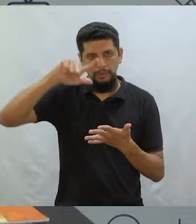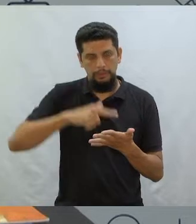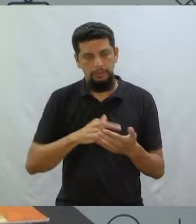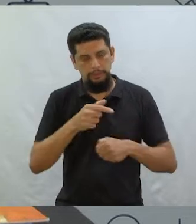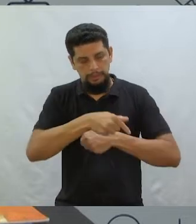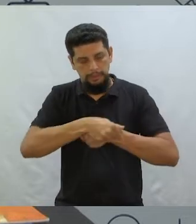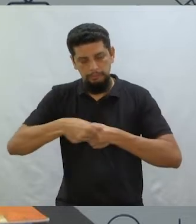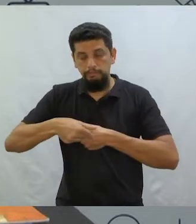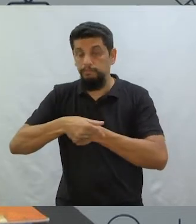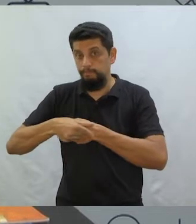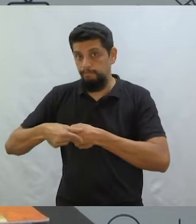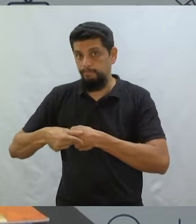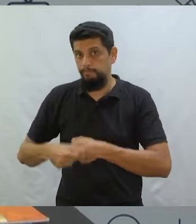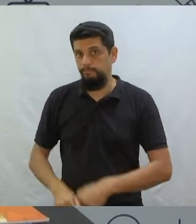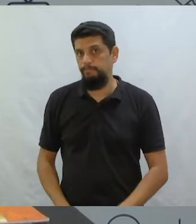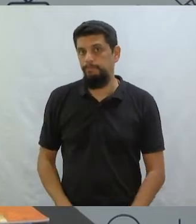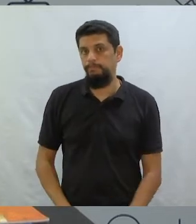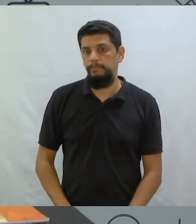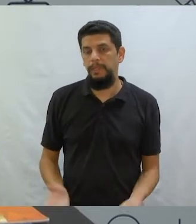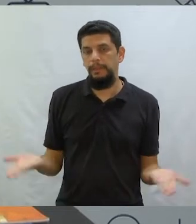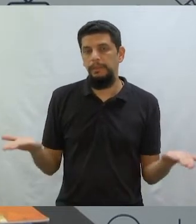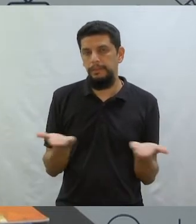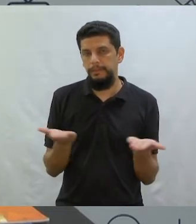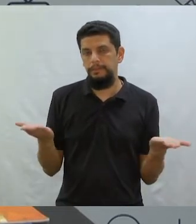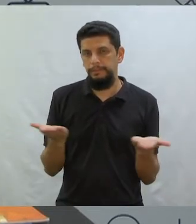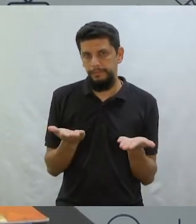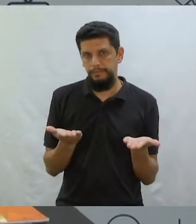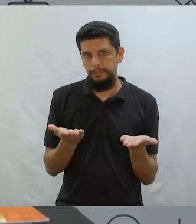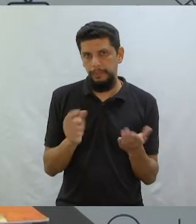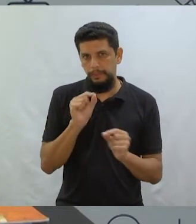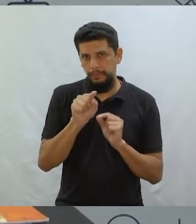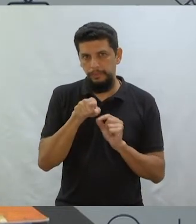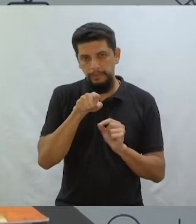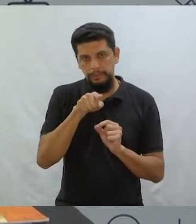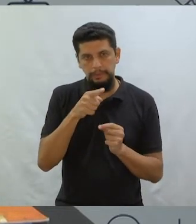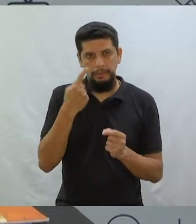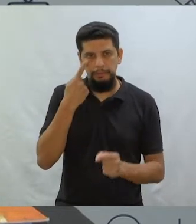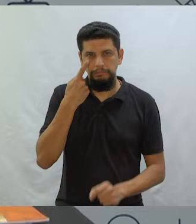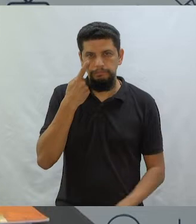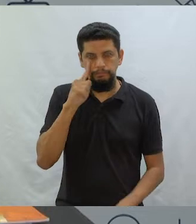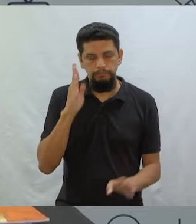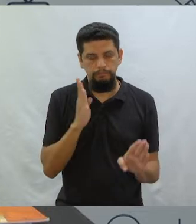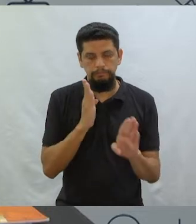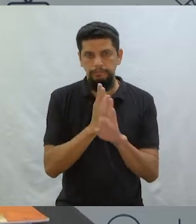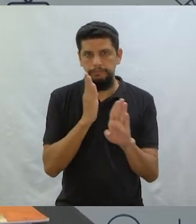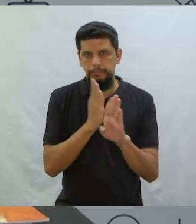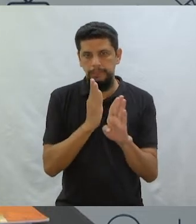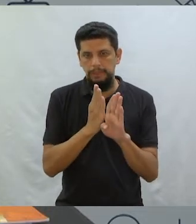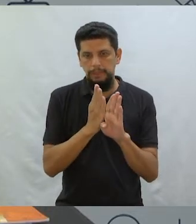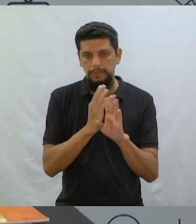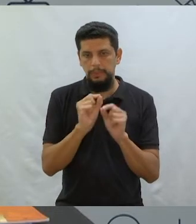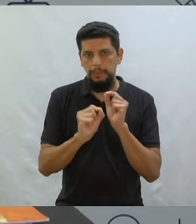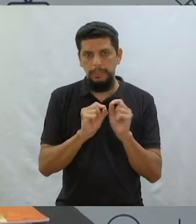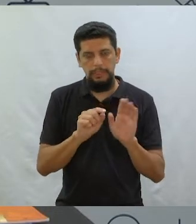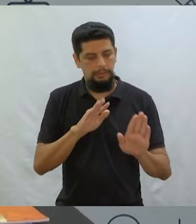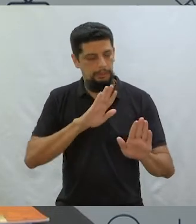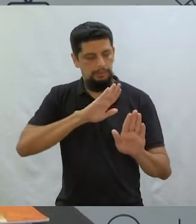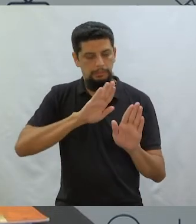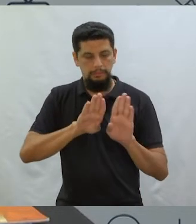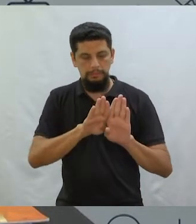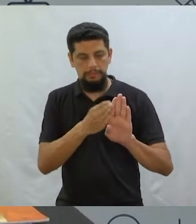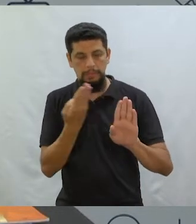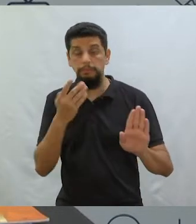para outros autores também e agora O que você acha de descobrirmos O que há